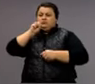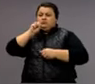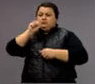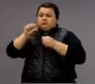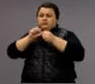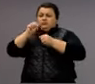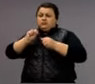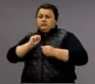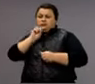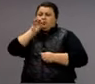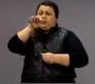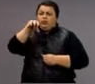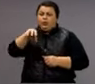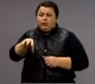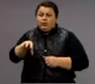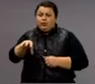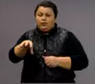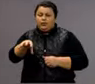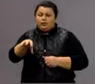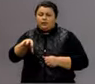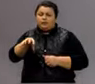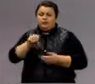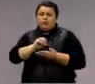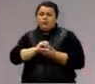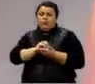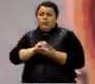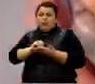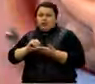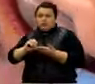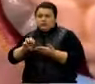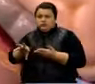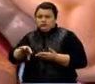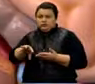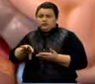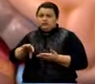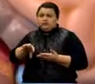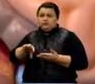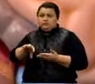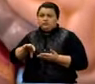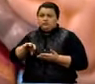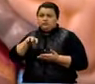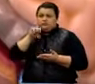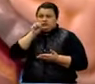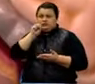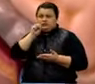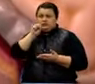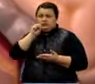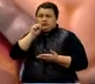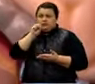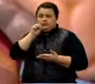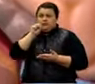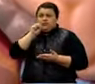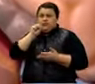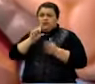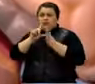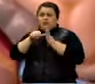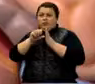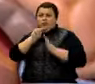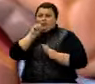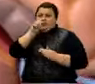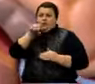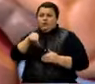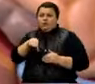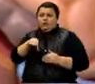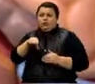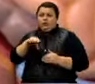ó, aqui vamos pegar esse pulmão aqui, ele é cheio de alvéolos pulmonares. Os